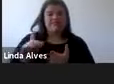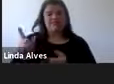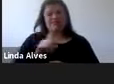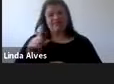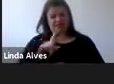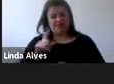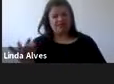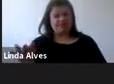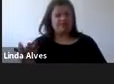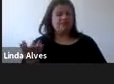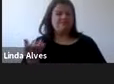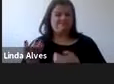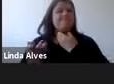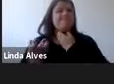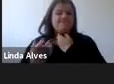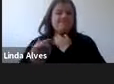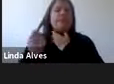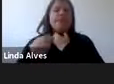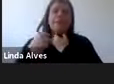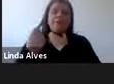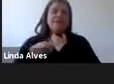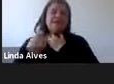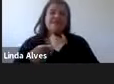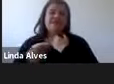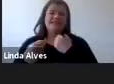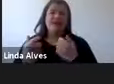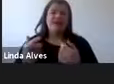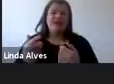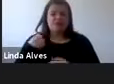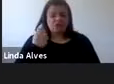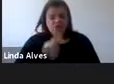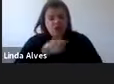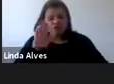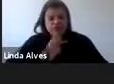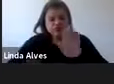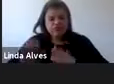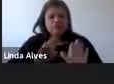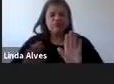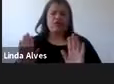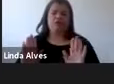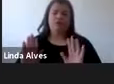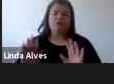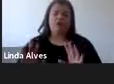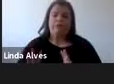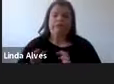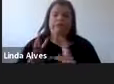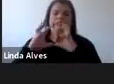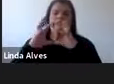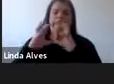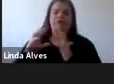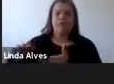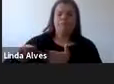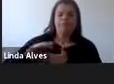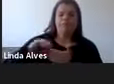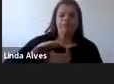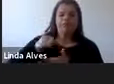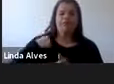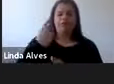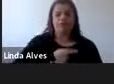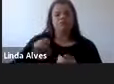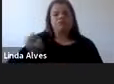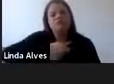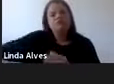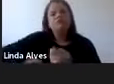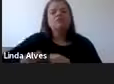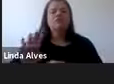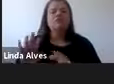demitirem trabalhadores, nós não vamos nem se desgastar. Então, vamos para a briga de uma vez, vocês anunciam as demissões e a gente